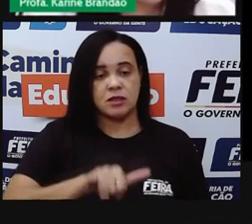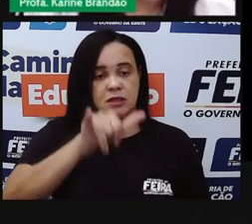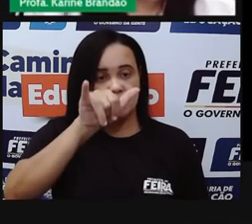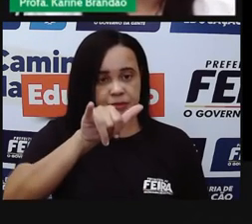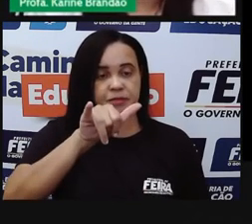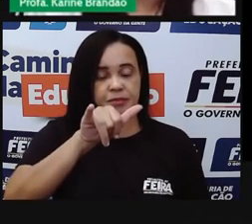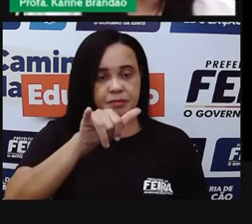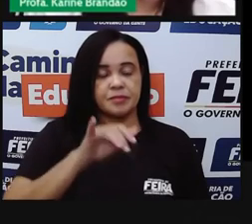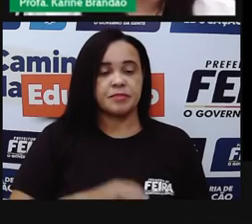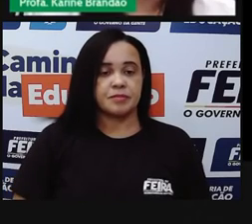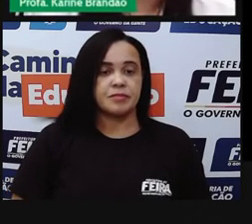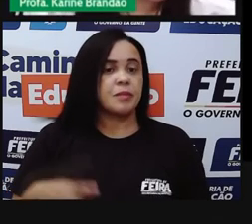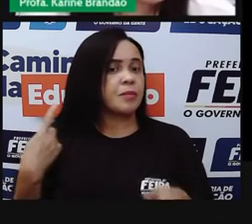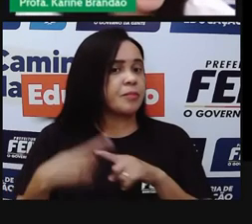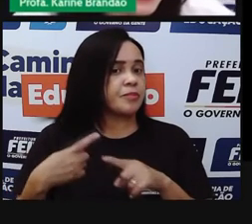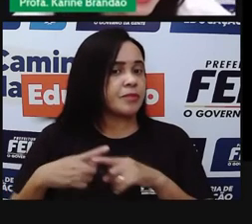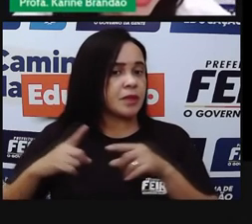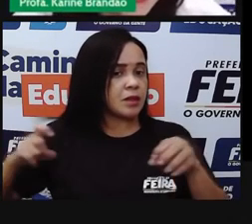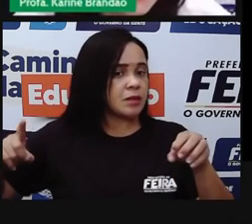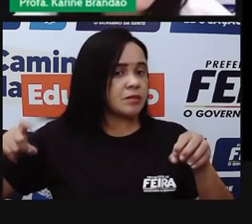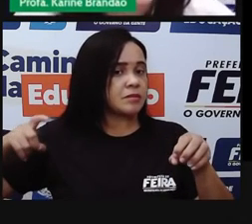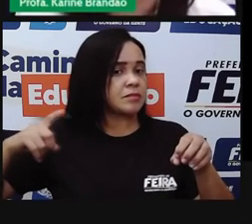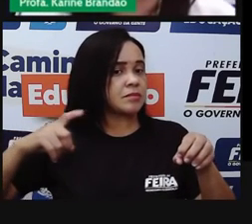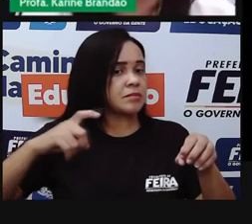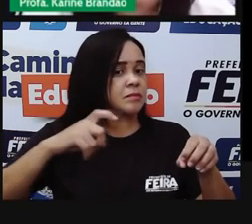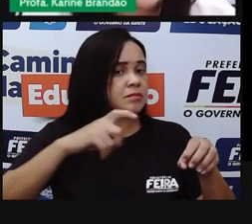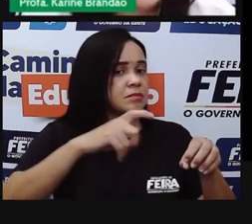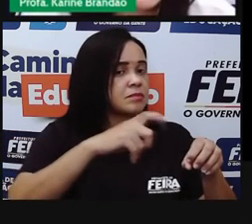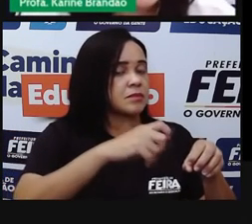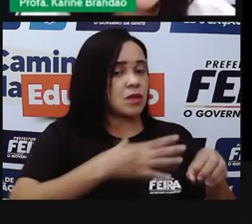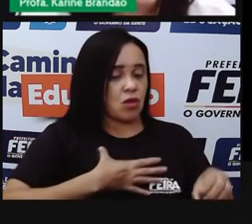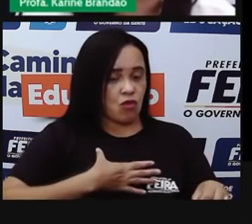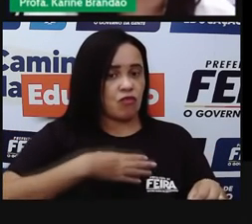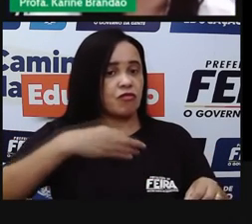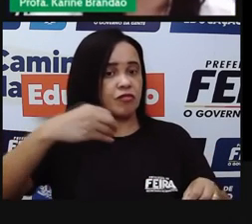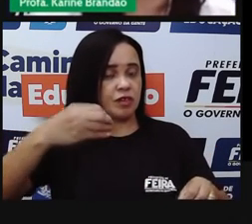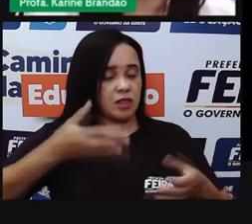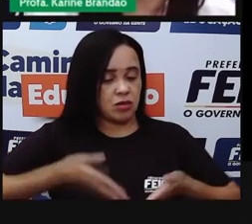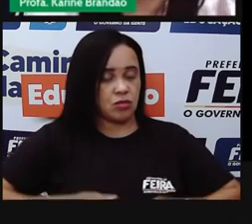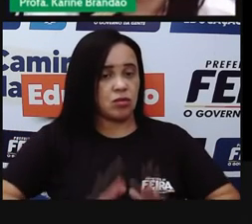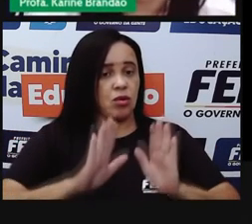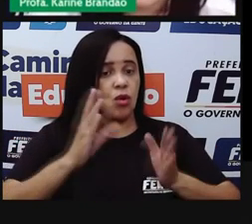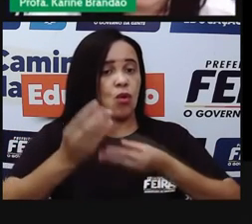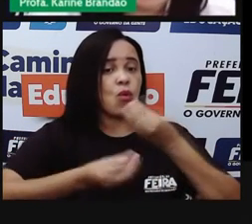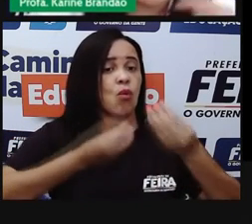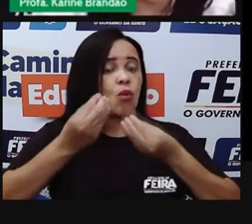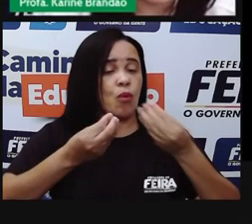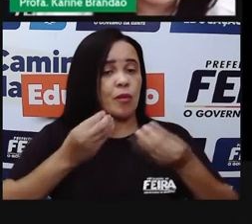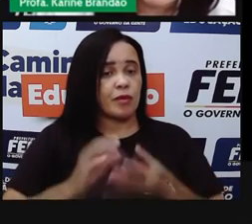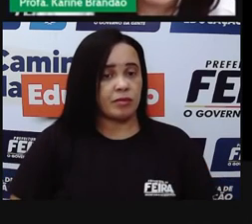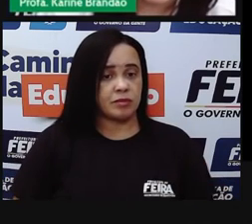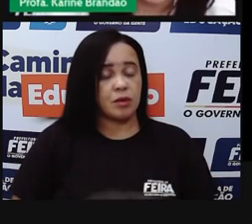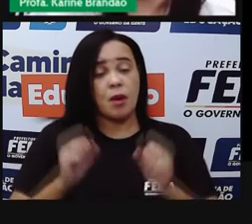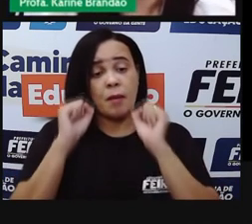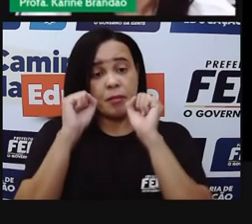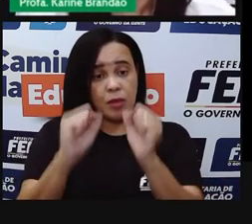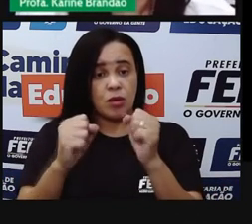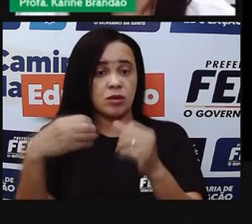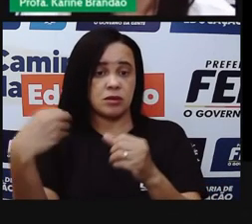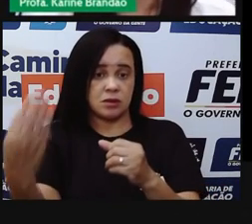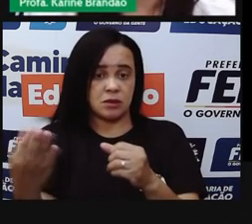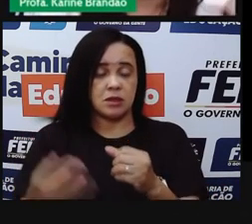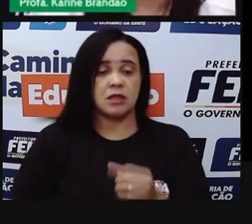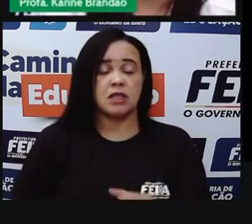Quer dizer que os espermatozoides, para gerar o Bart, né, que é o filho mais velho, ele pode dar ou o X ou